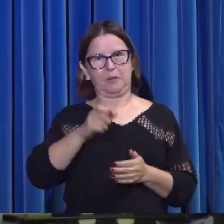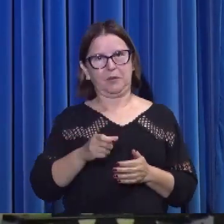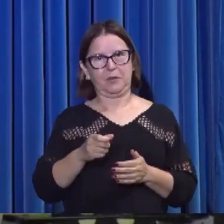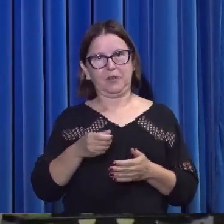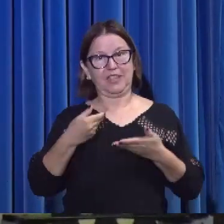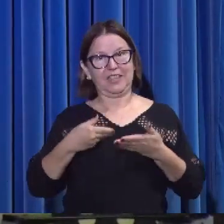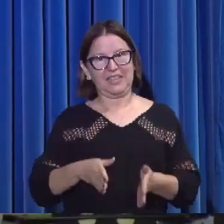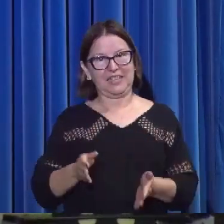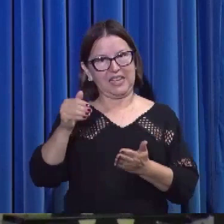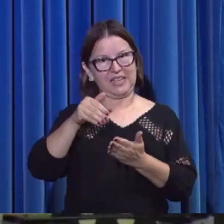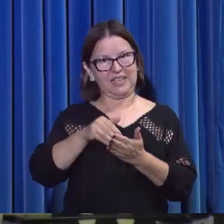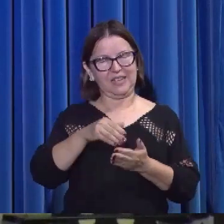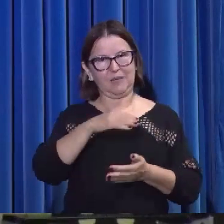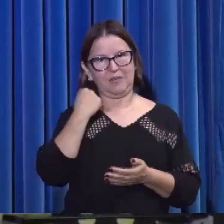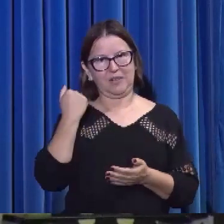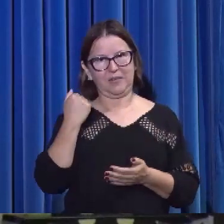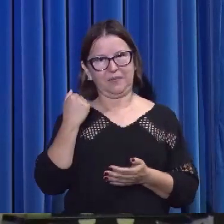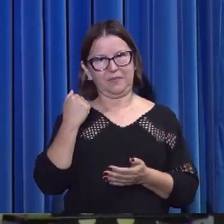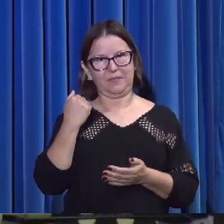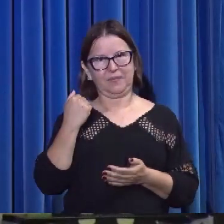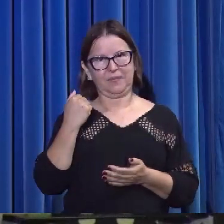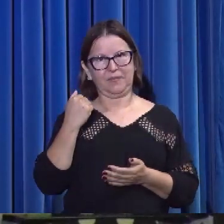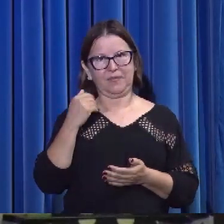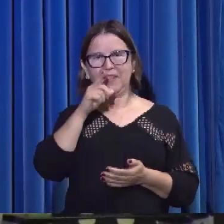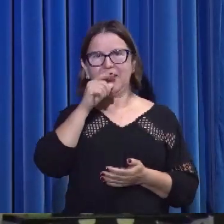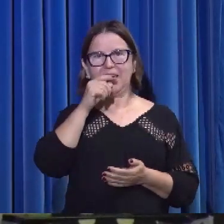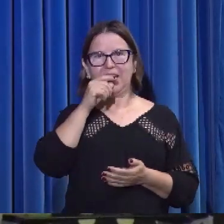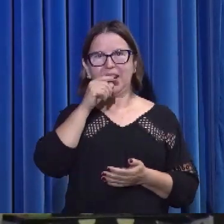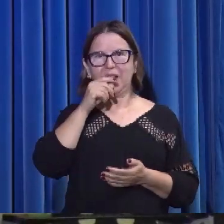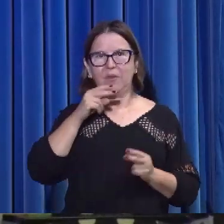morte. Ela está sempre escorrendo